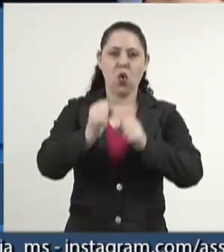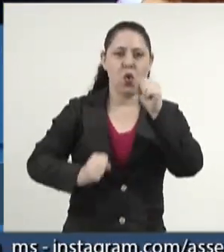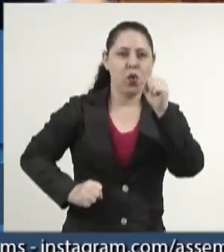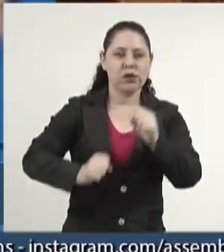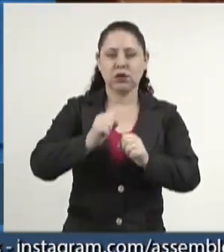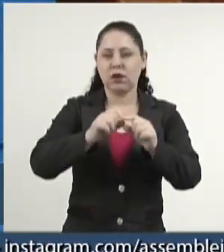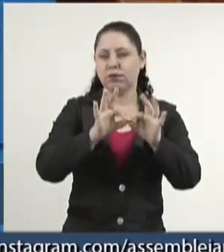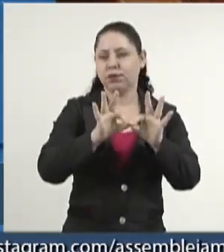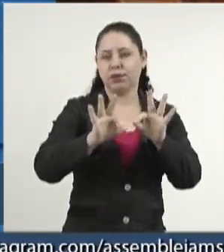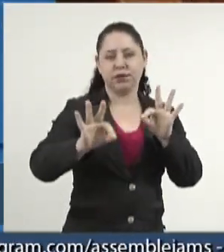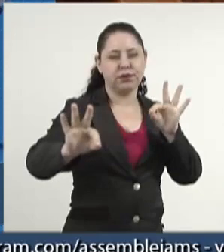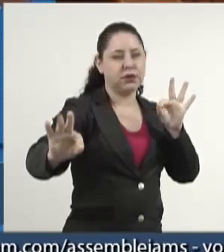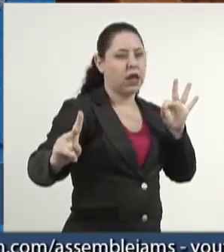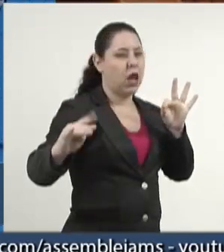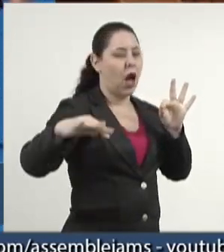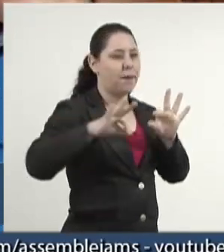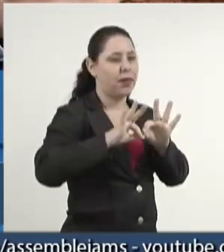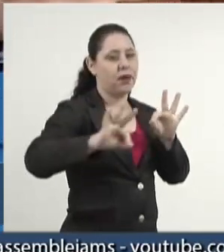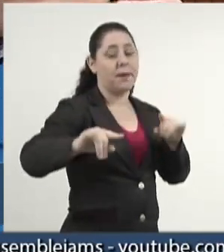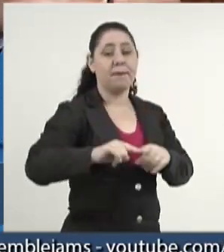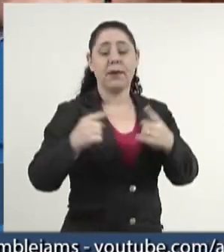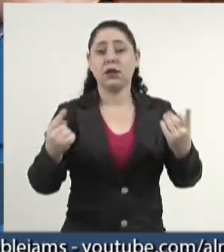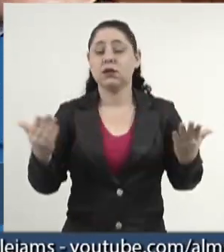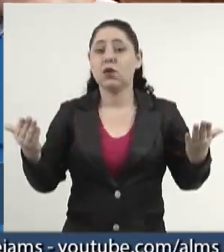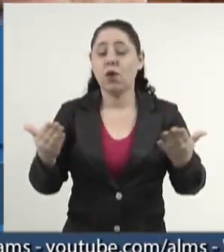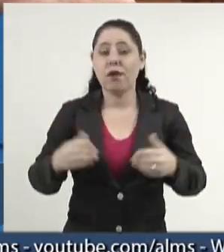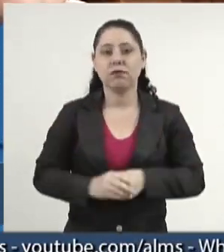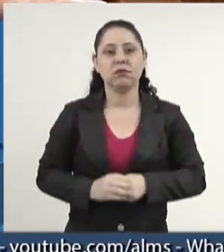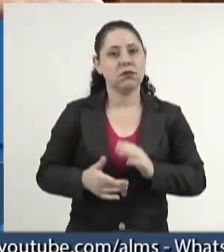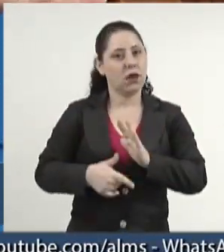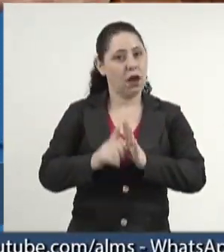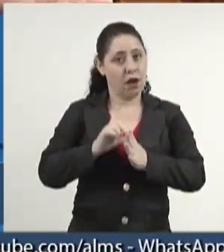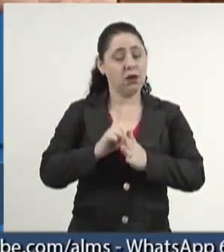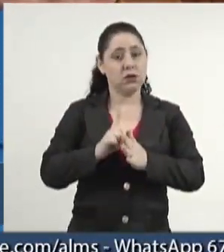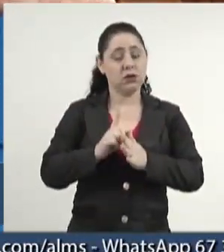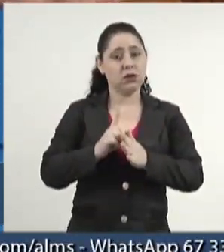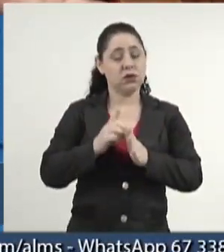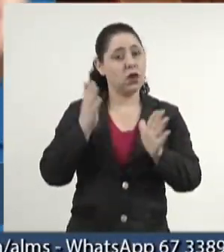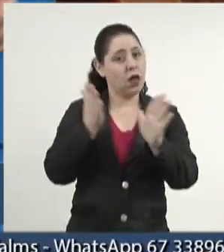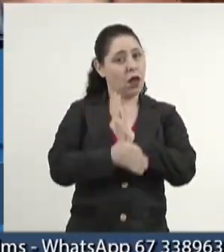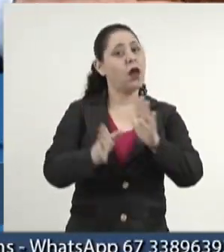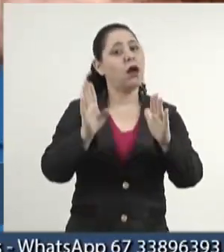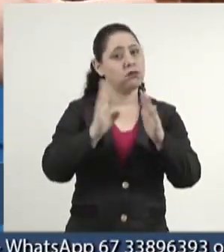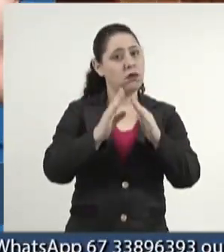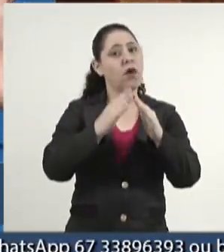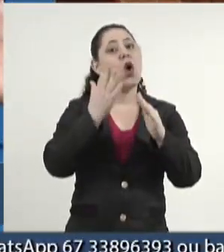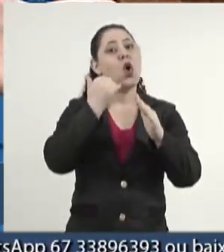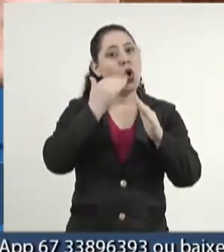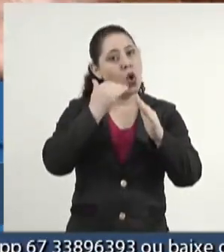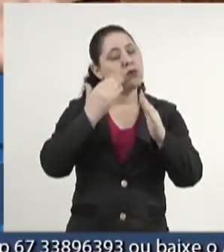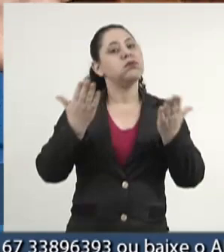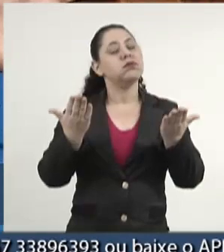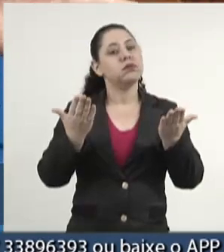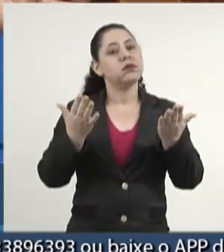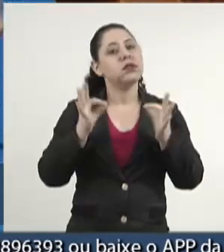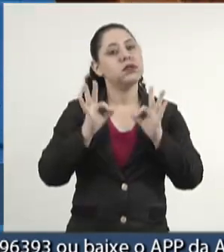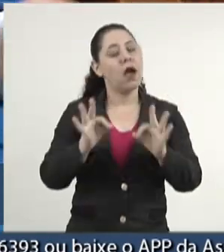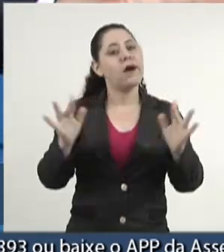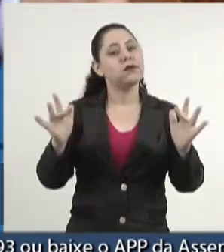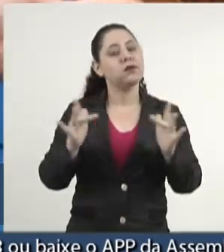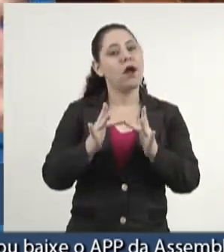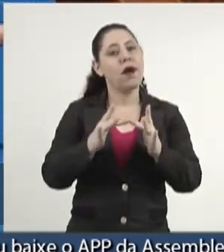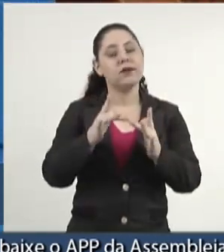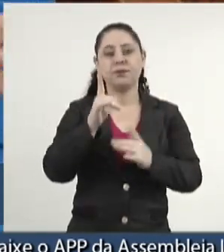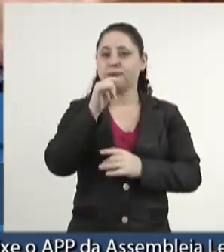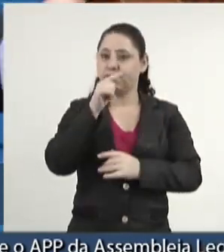correr quilômetros. Agora, antes de sair de casa, eu acredito que ele vai se alimentar. Se tiver